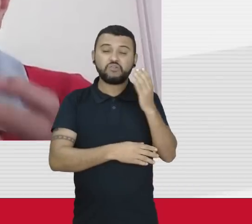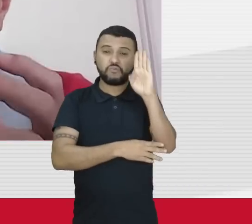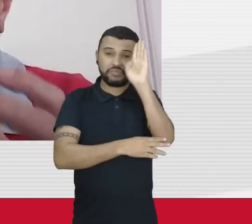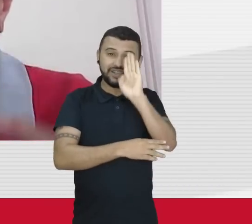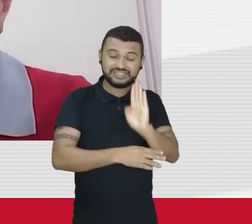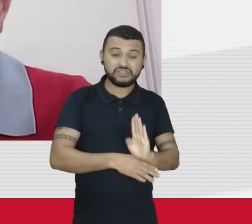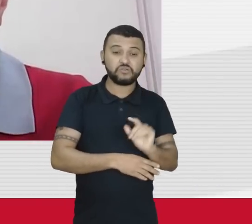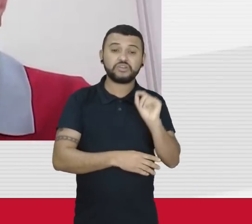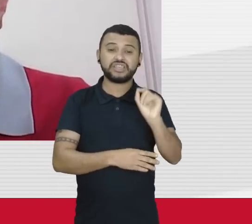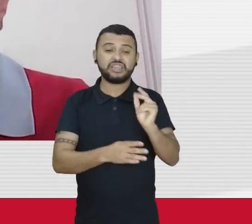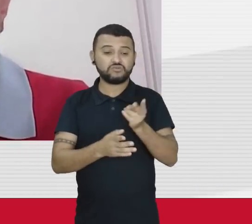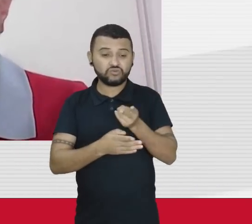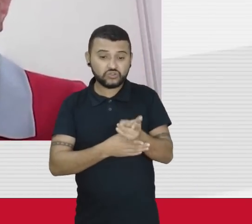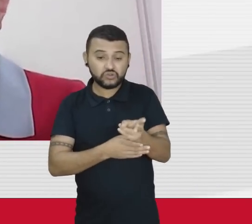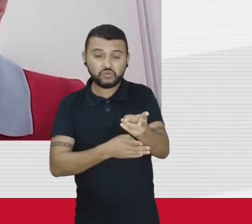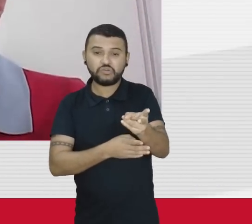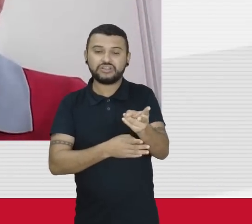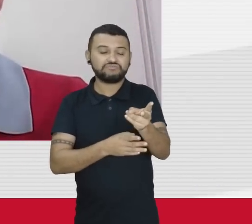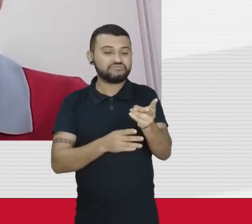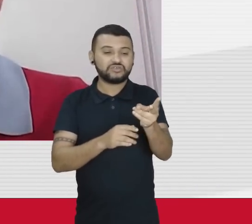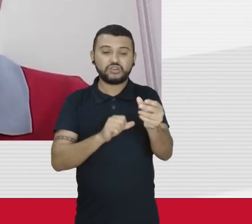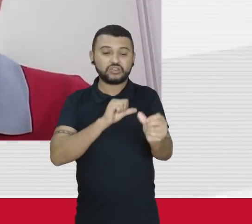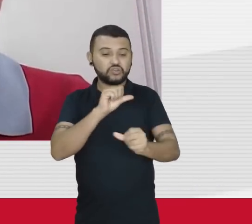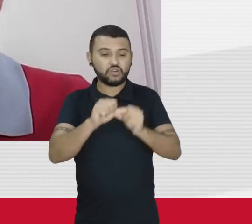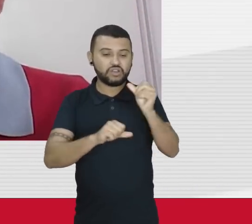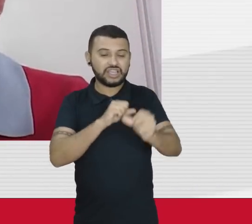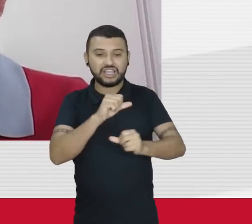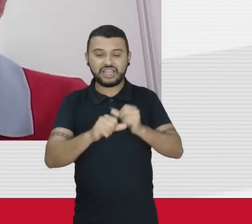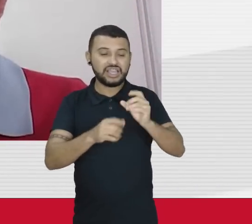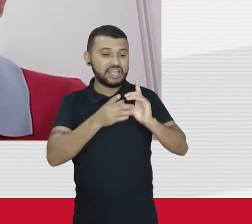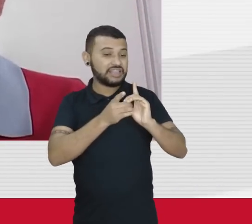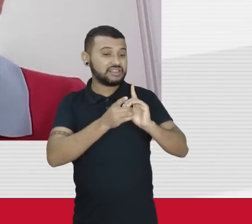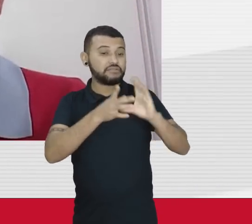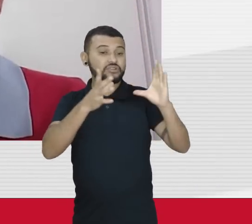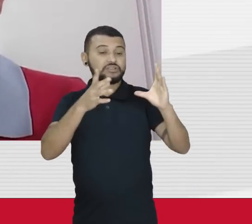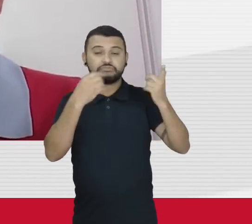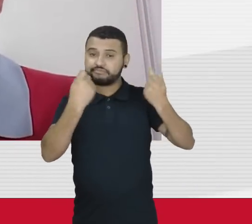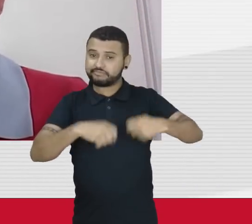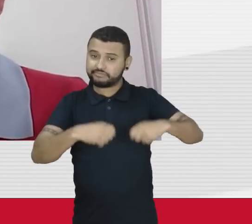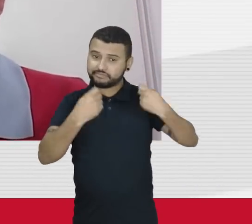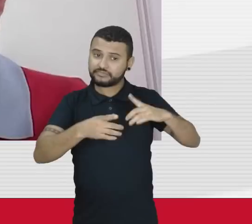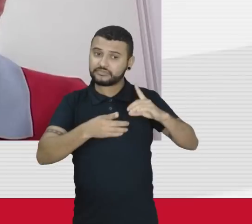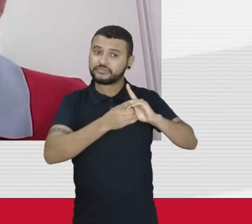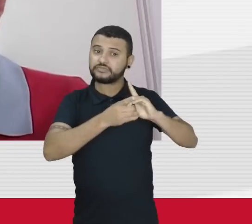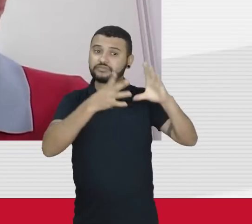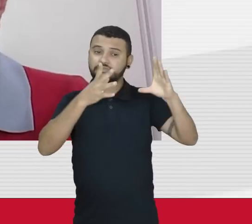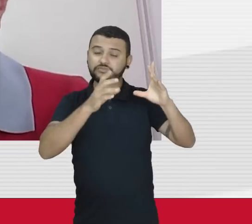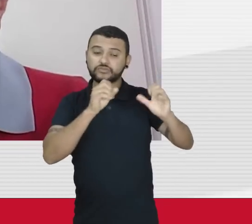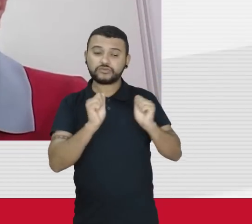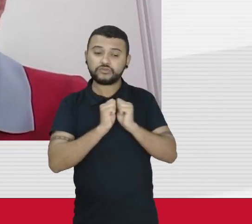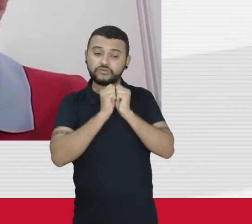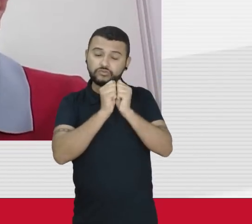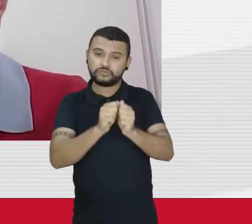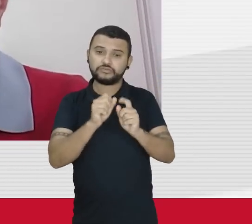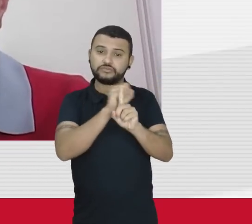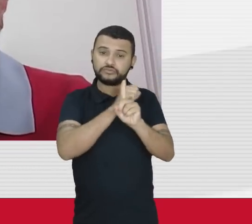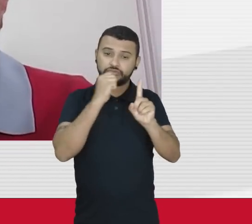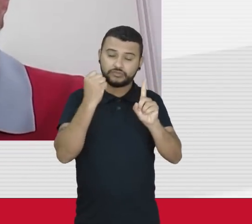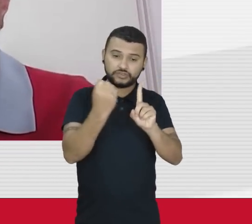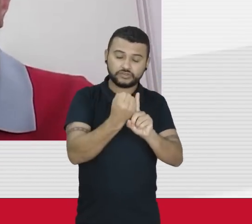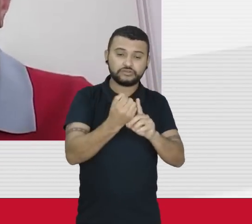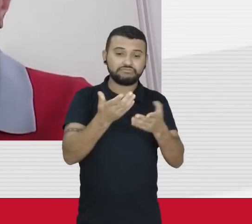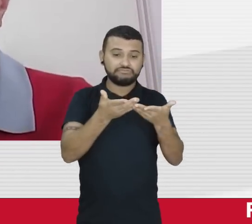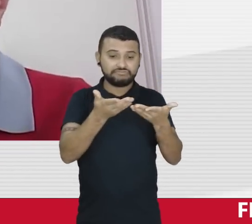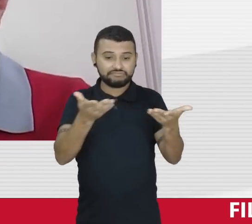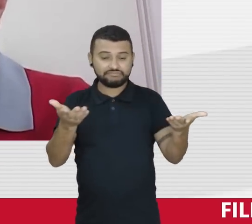ainda sem uma grande reforma democratizadora das suas relações com a sociedade. Então, eu acho que não